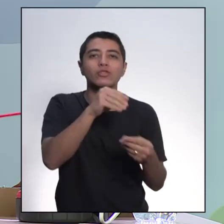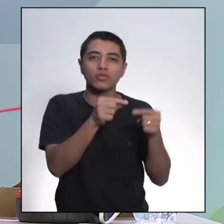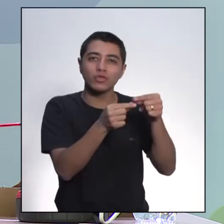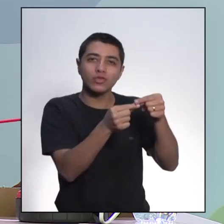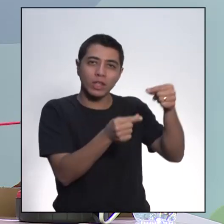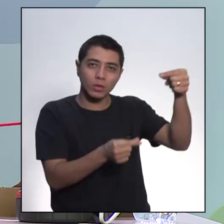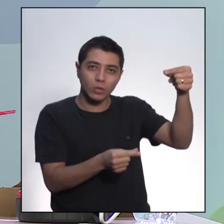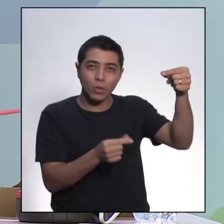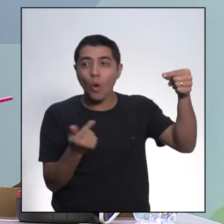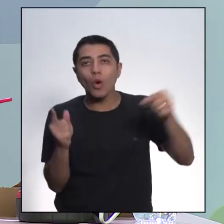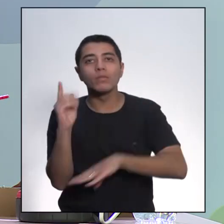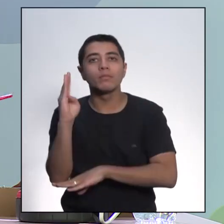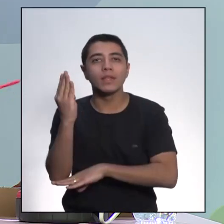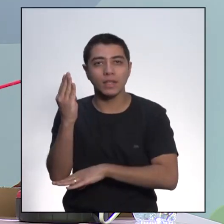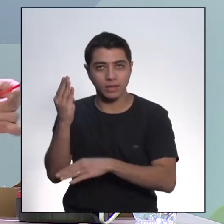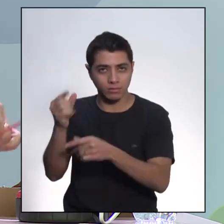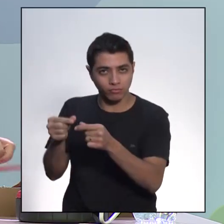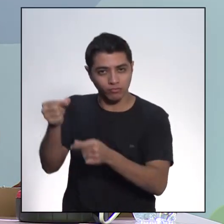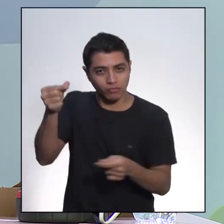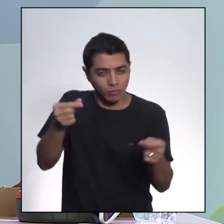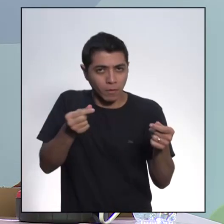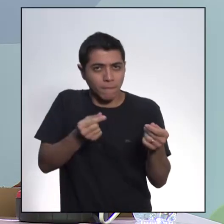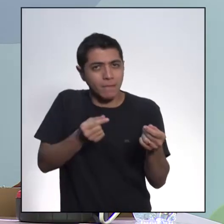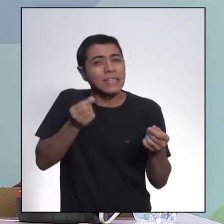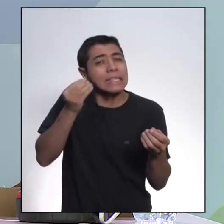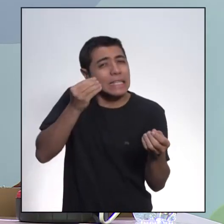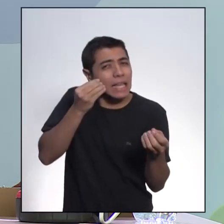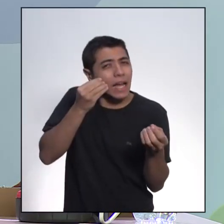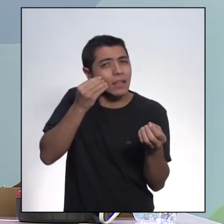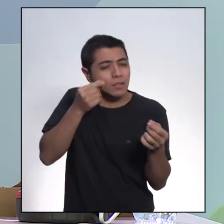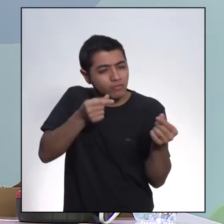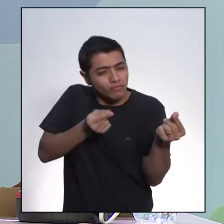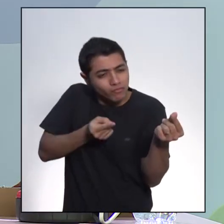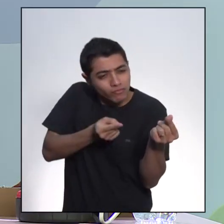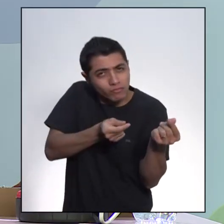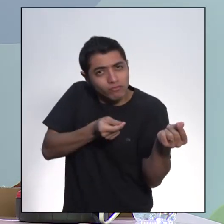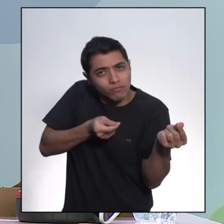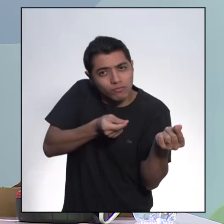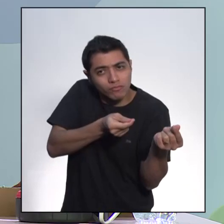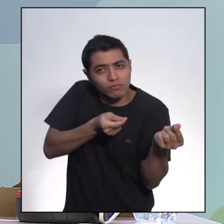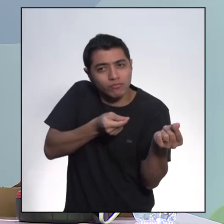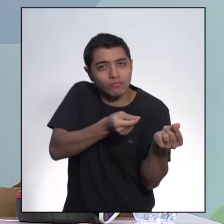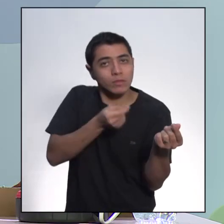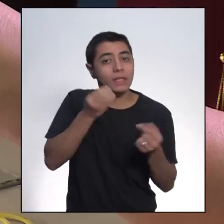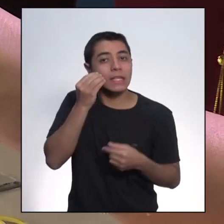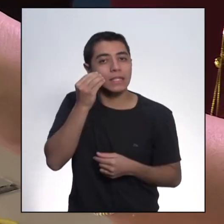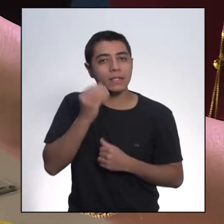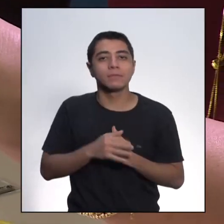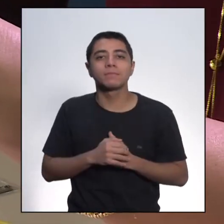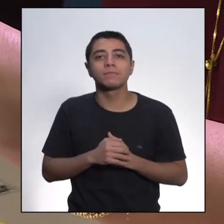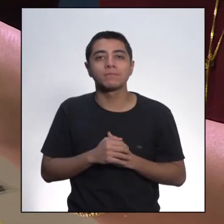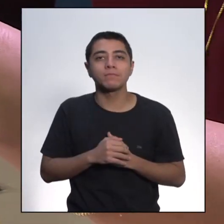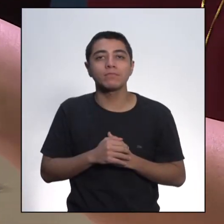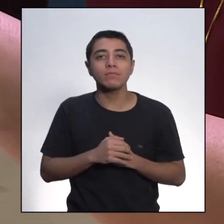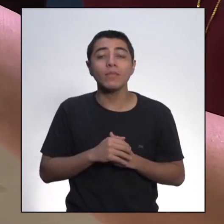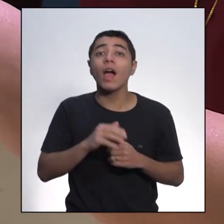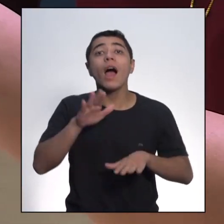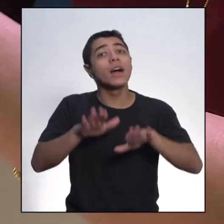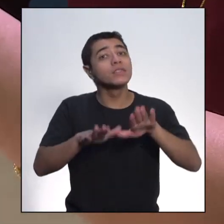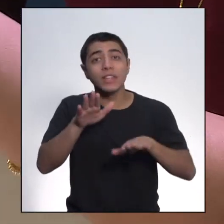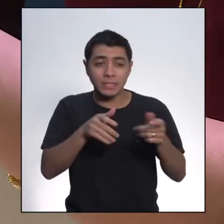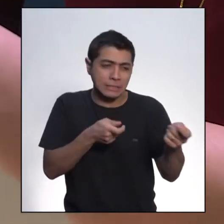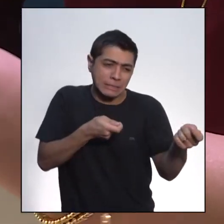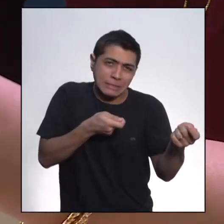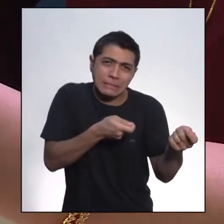Então, para o nosso trabalho, ele não vai funcionar muito bem. Mas se eu pegar um mais soltinho, por exemplo, um mais larguinho, um diâmetro maior, vocês sabem lá